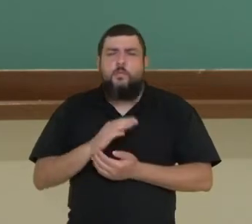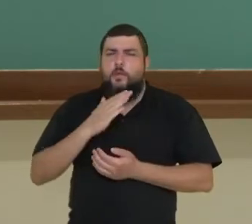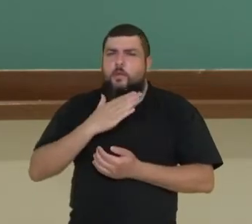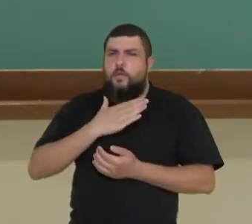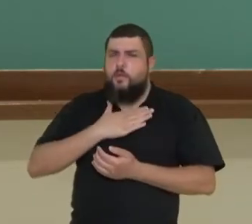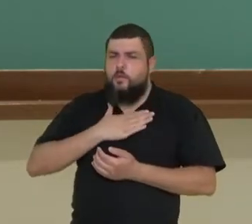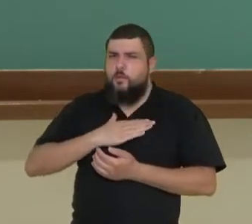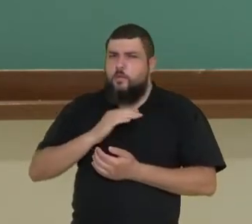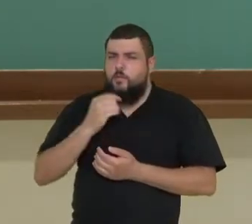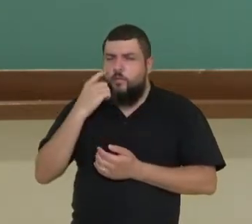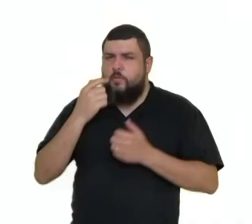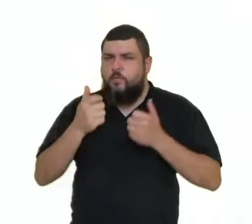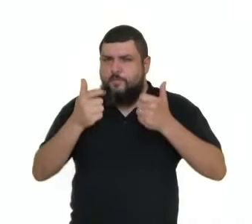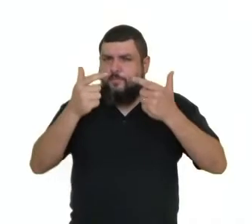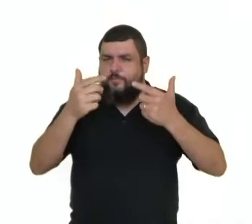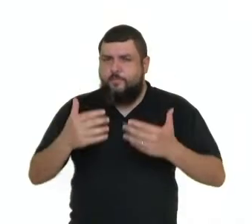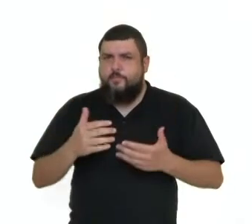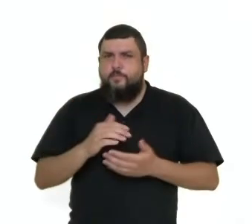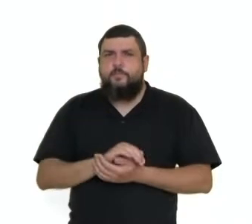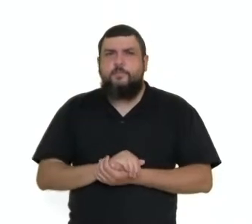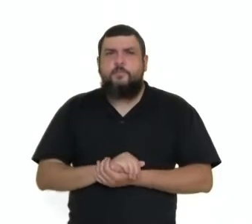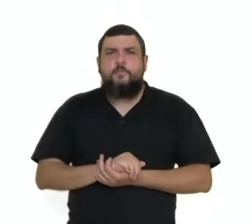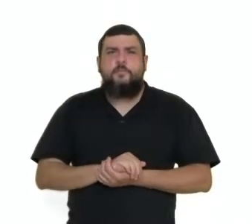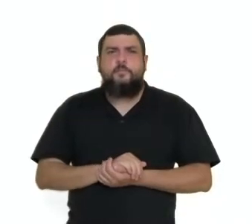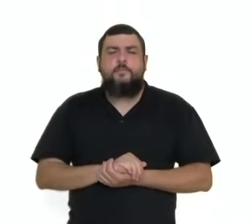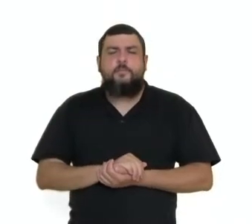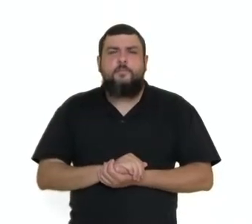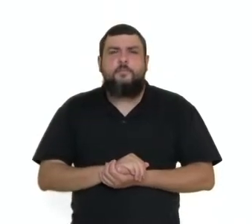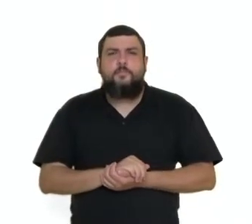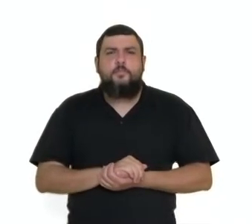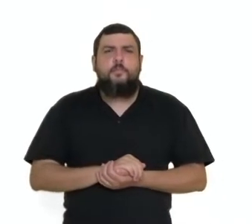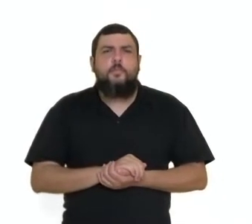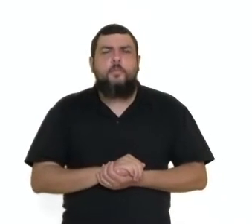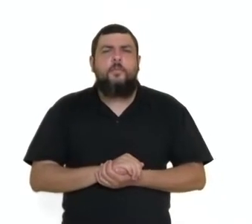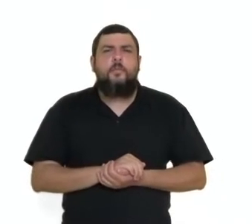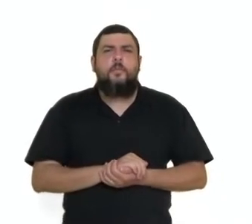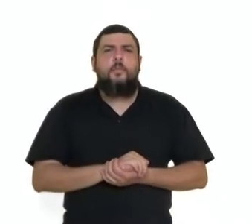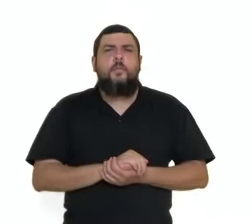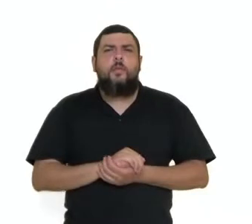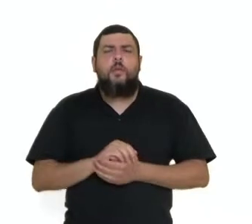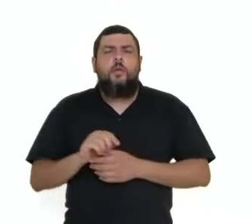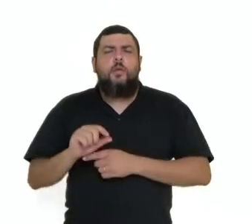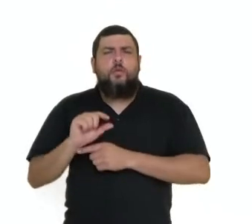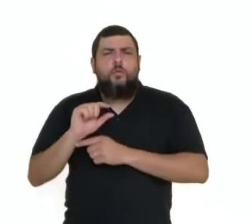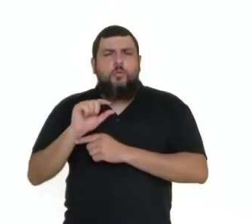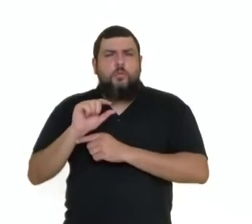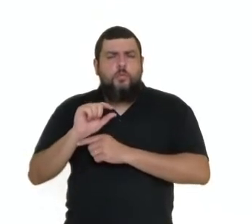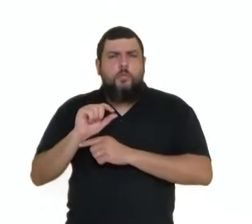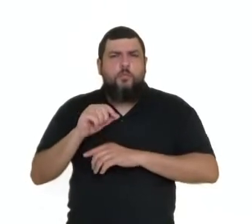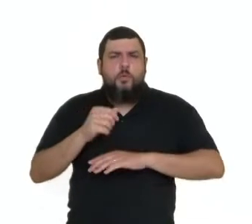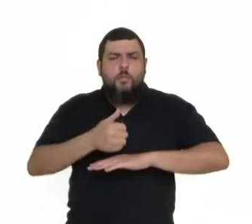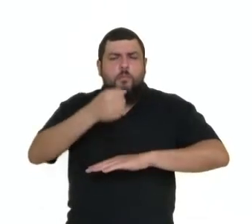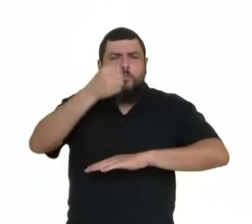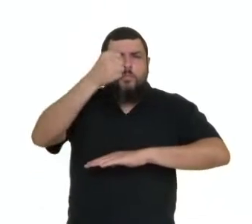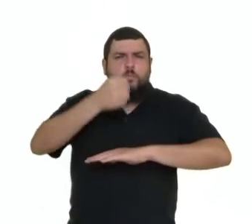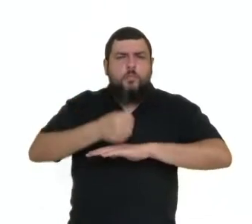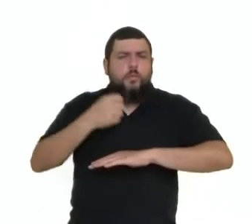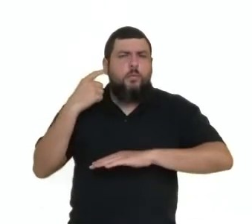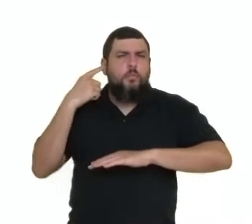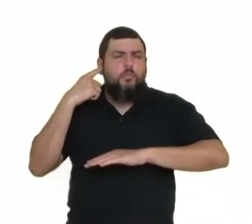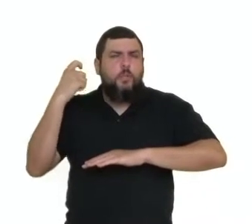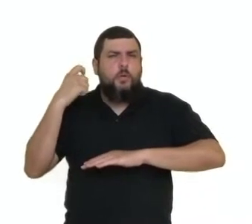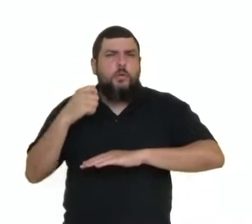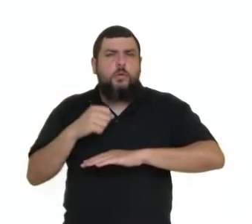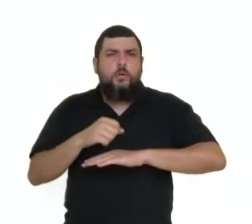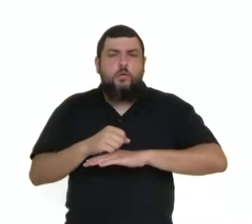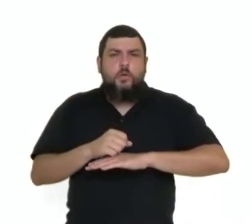pequeno. Já vamos explicar sobre essa parte. Uma parte dessa energia se tornou energia sonora e energia térmica. Se você